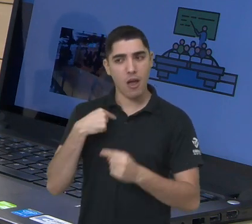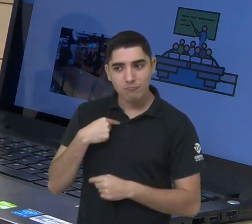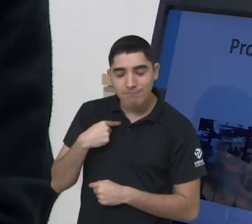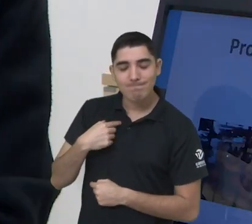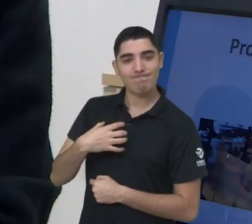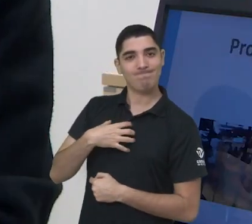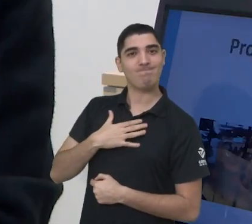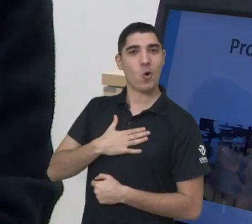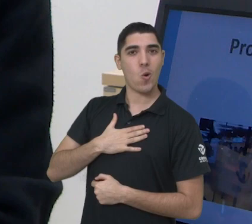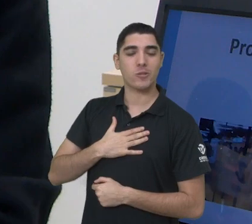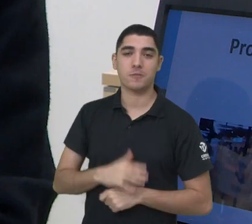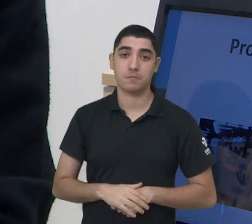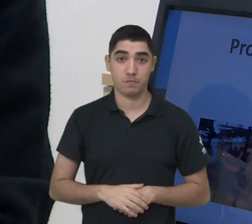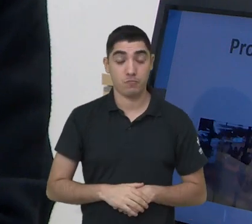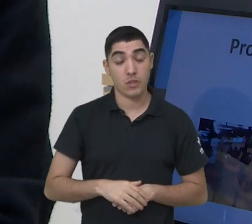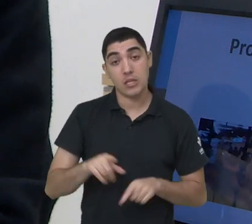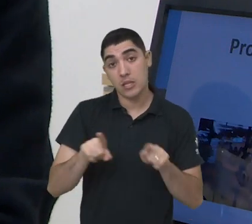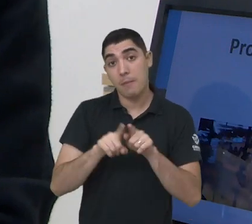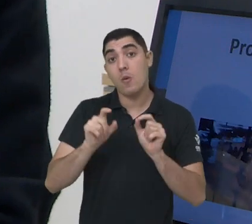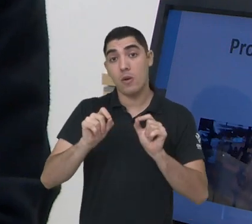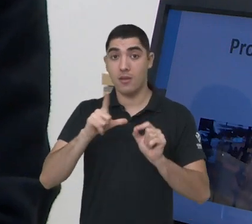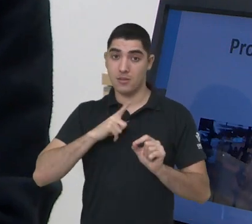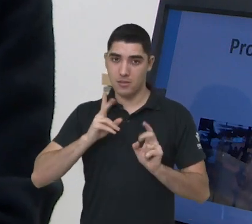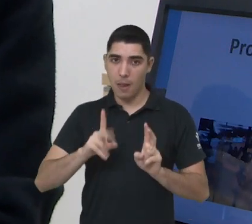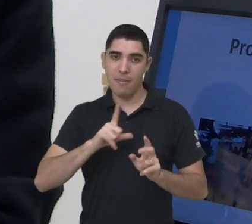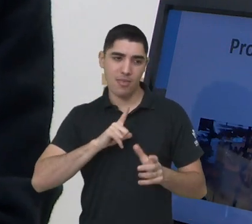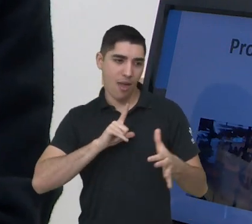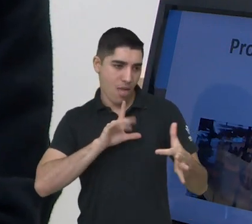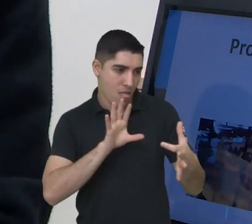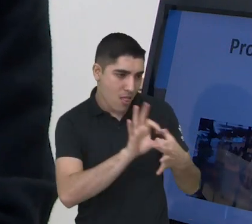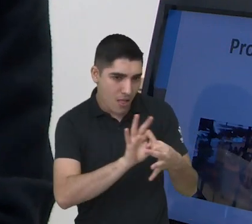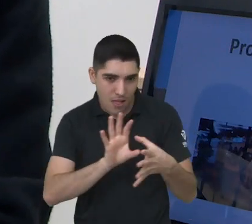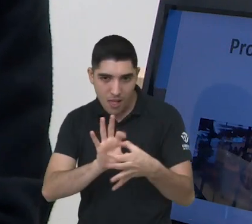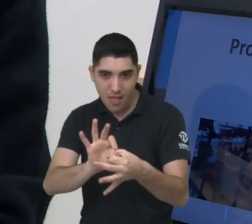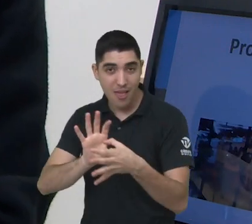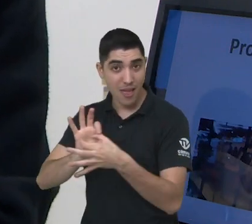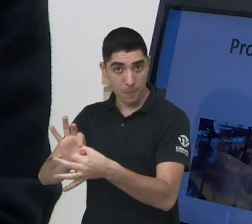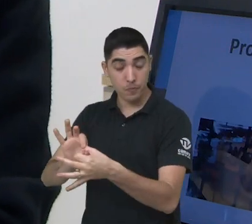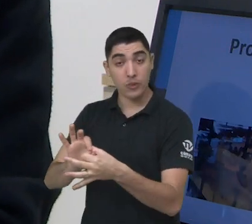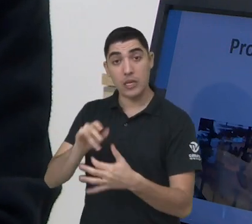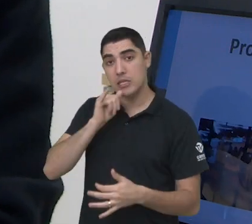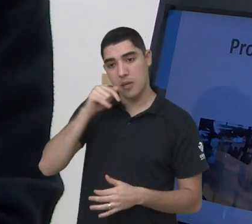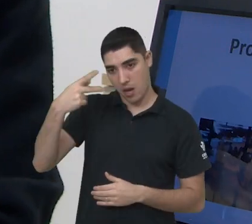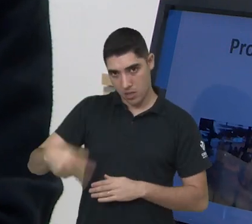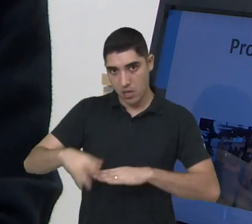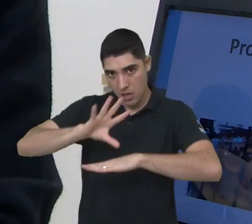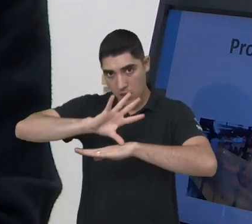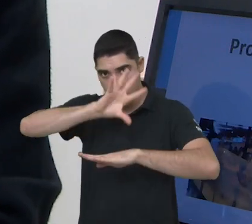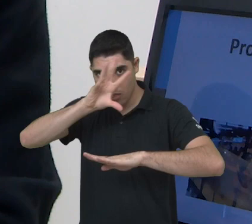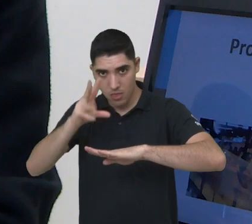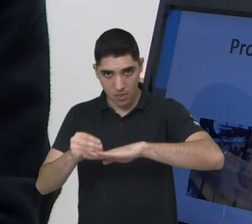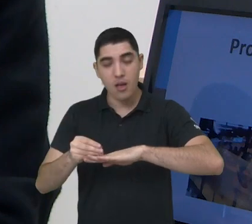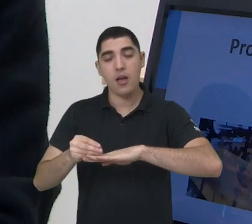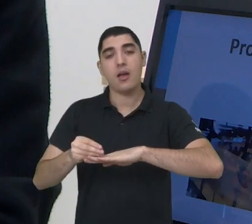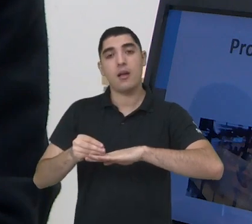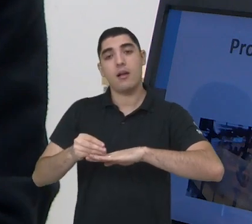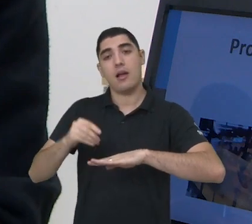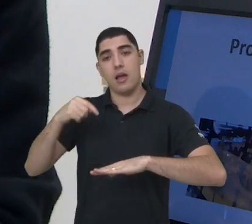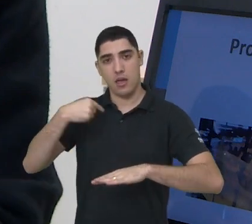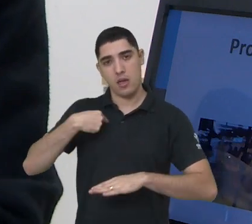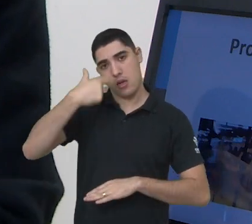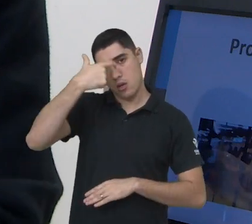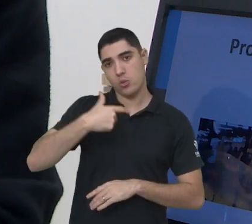atraía. Trabalho muito com conexões, né? Então, inclusive, o programa principal aqui no parque